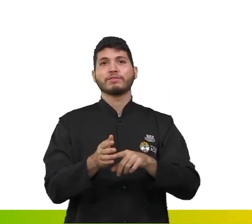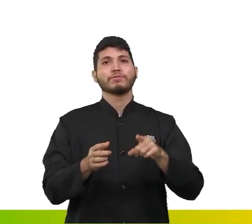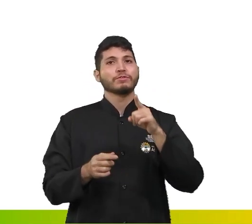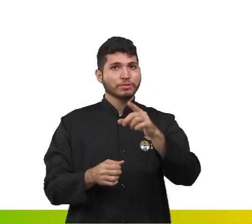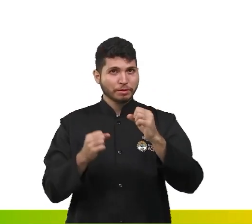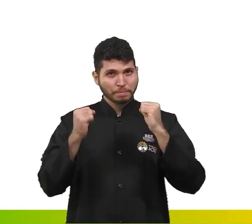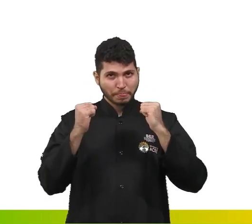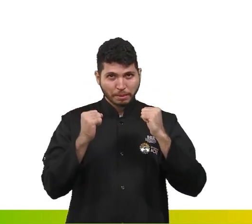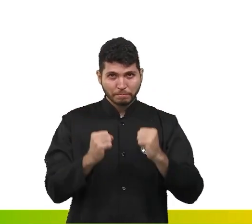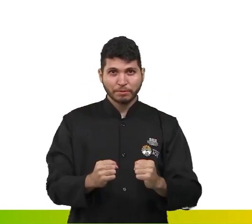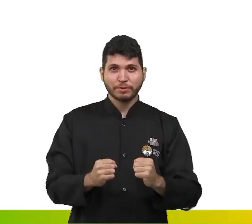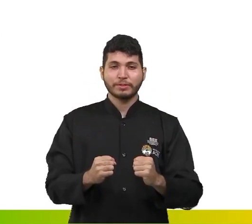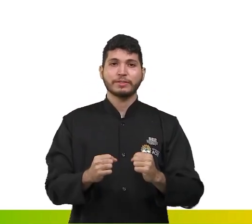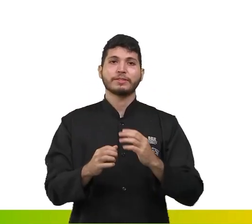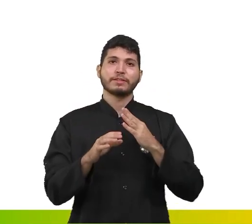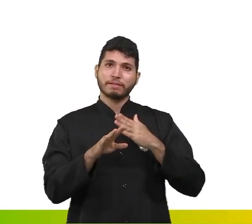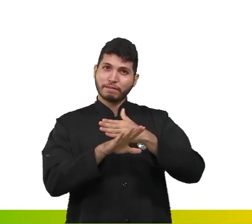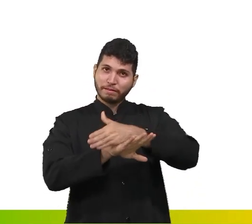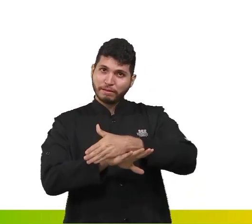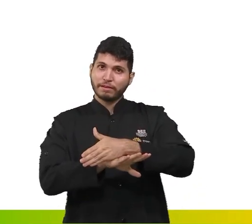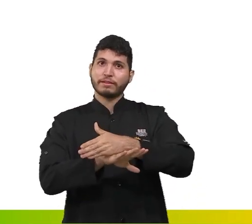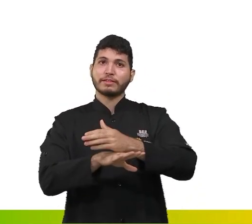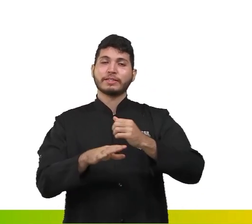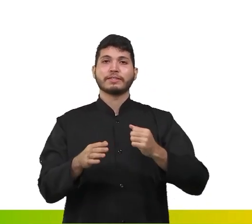pode estar entrando nesses sites.